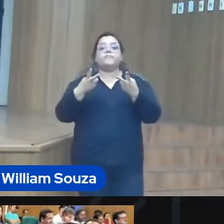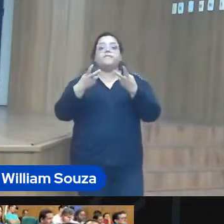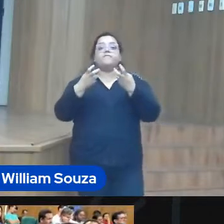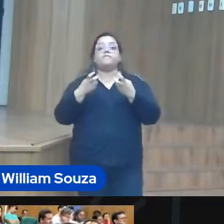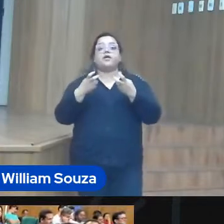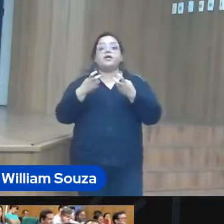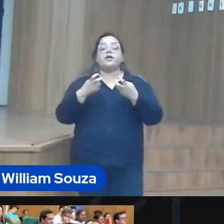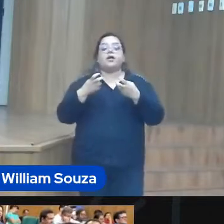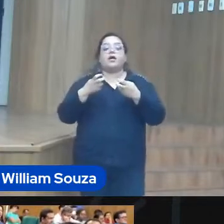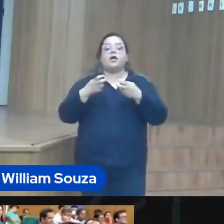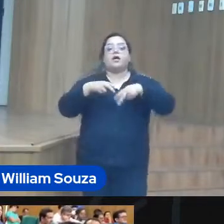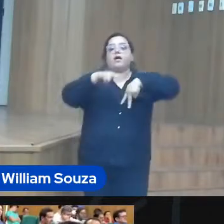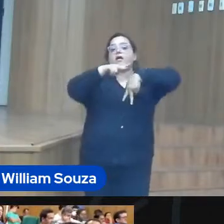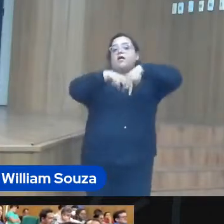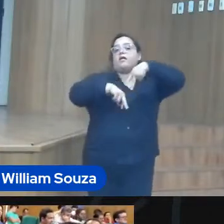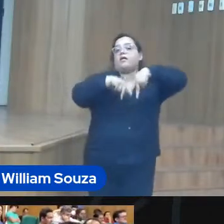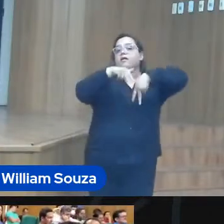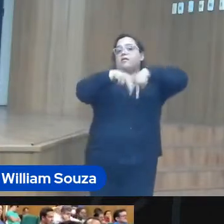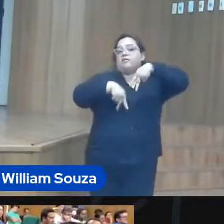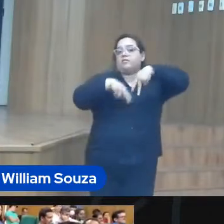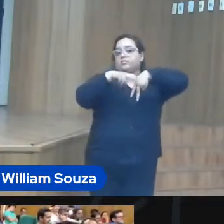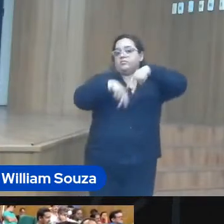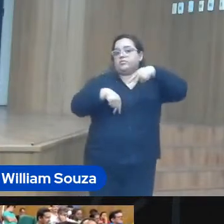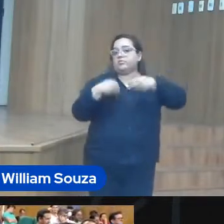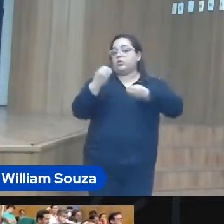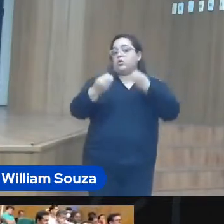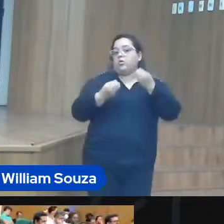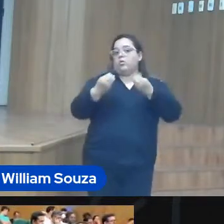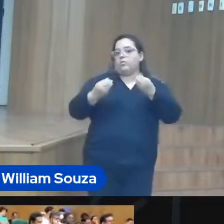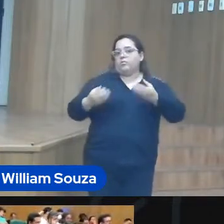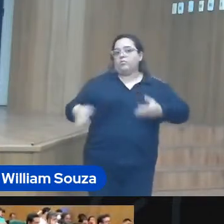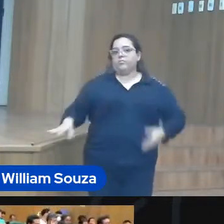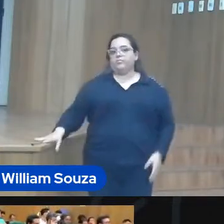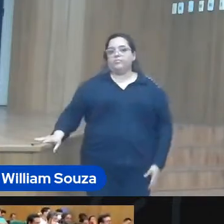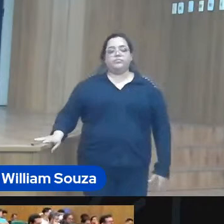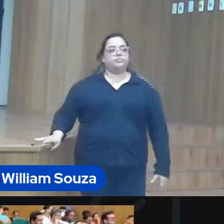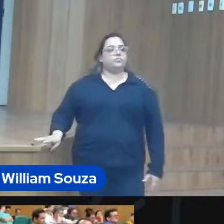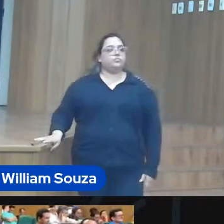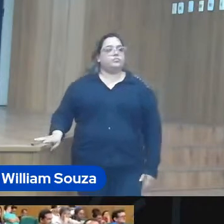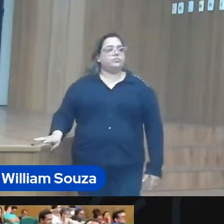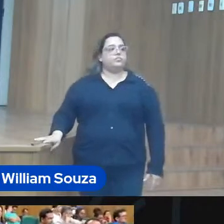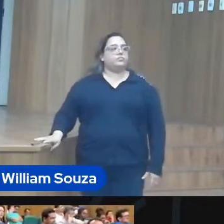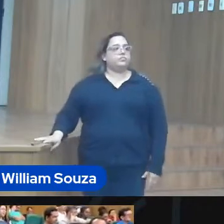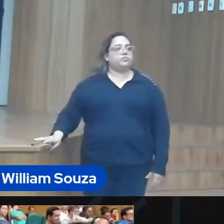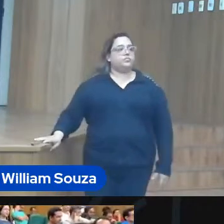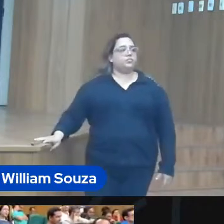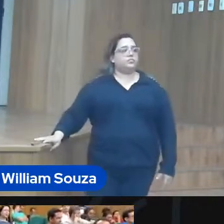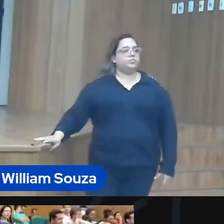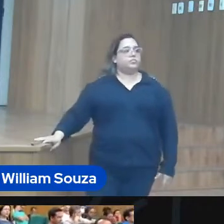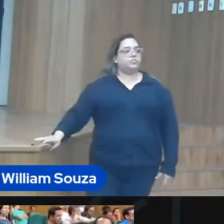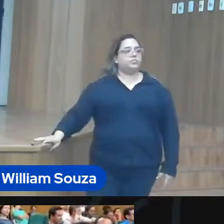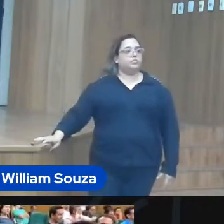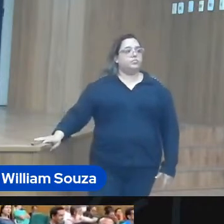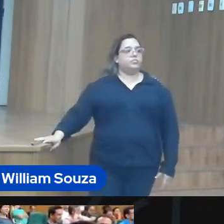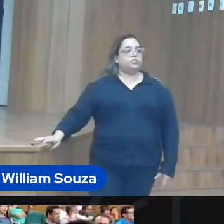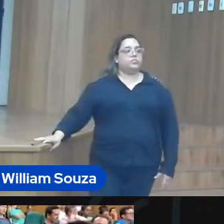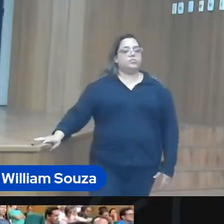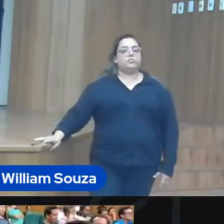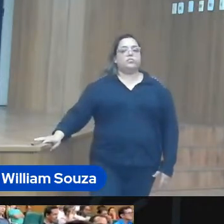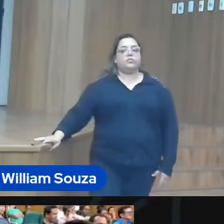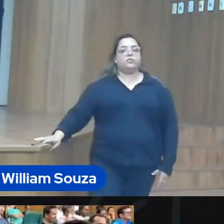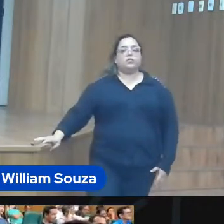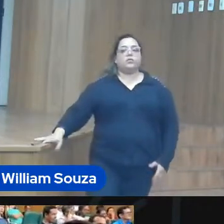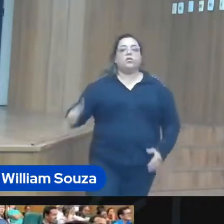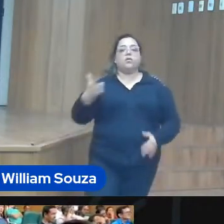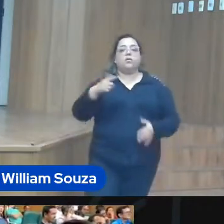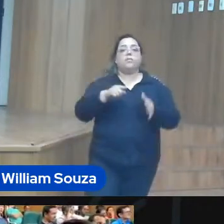gênero? Isso seria a minha primeira pergunta. E aí eu vou aproveitar fazer logo a segunda. Por que é